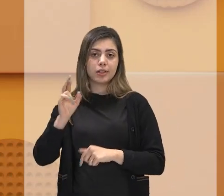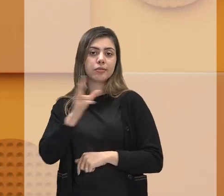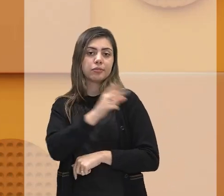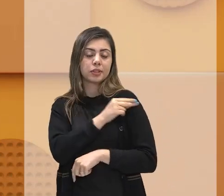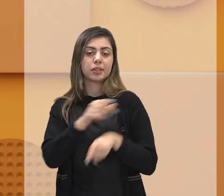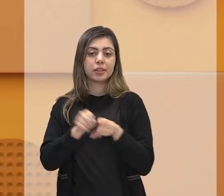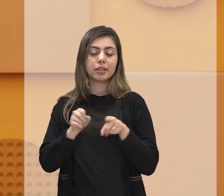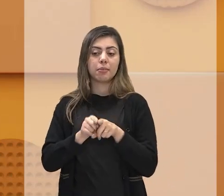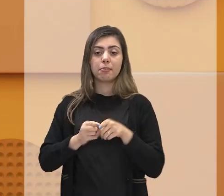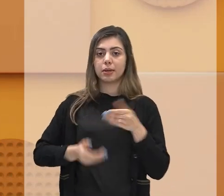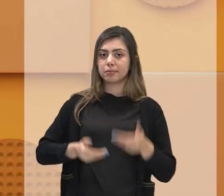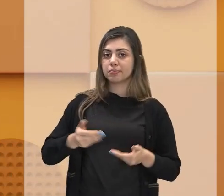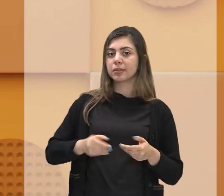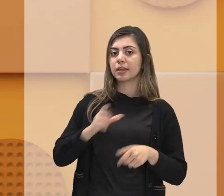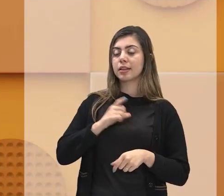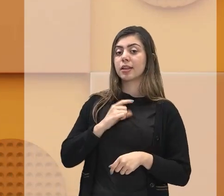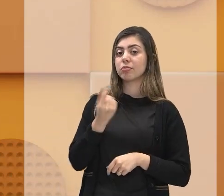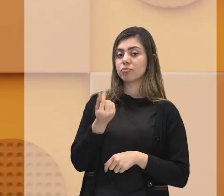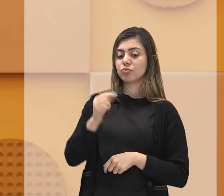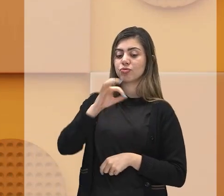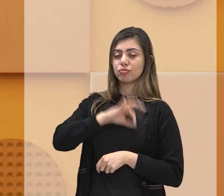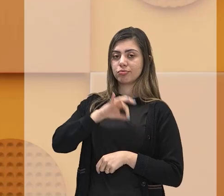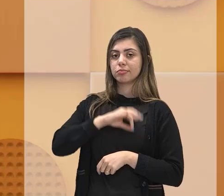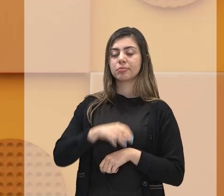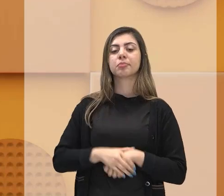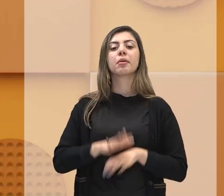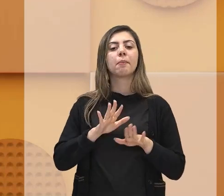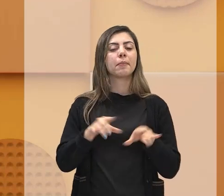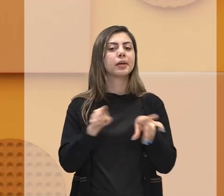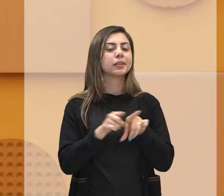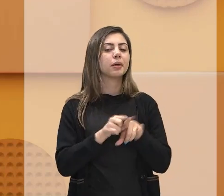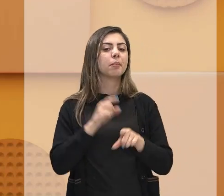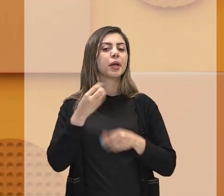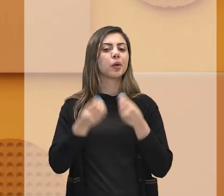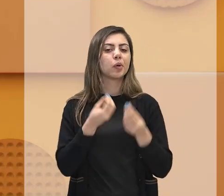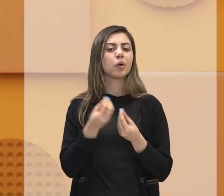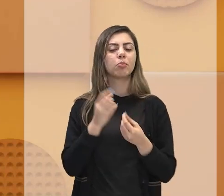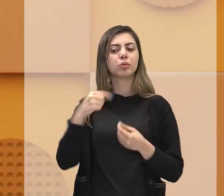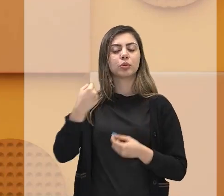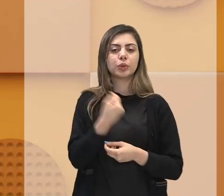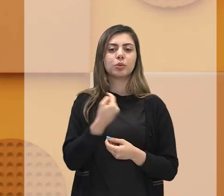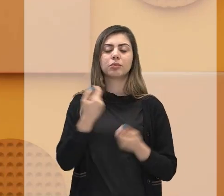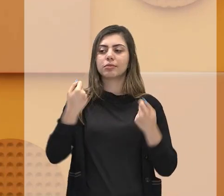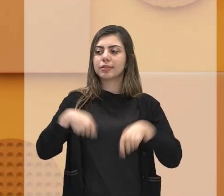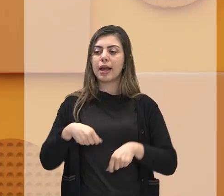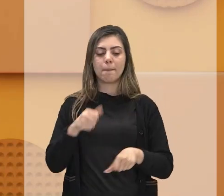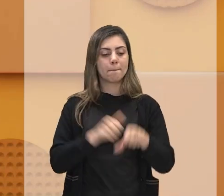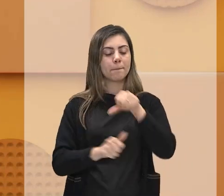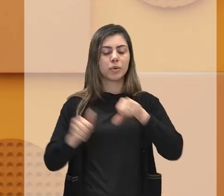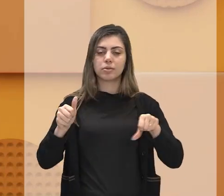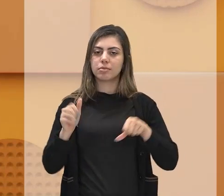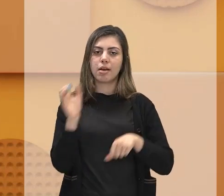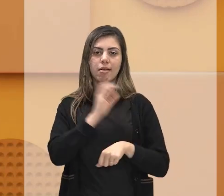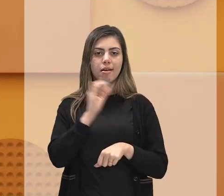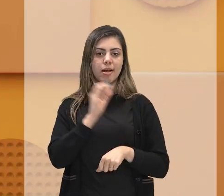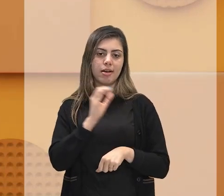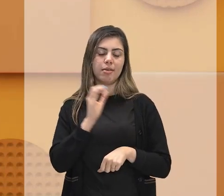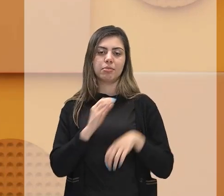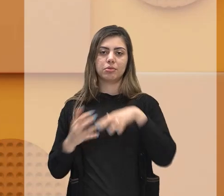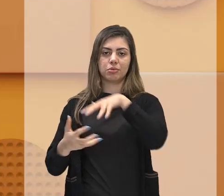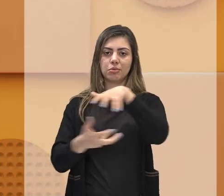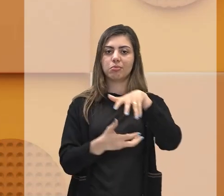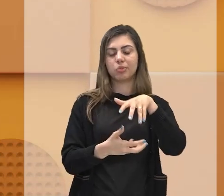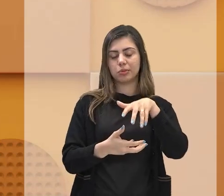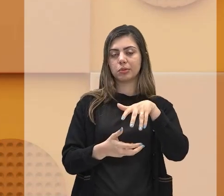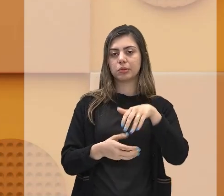de você ser assalariado, como também a velocidade com que as coisas mudam dentro desse mundo industrial. Então, se